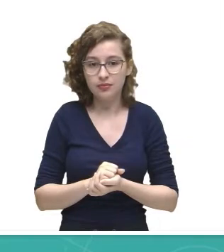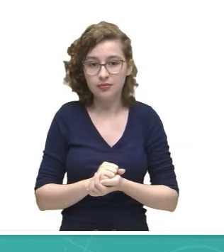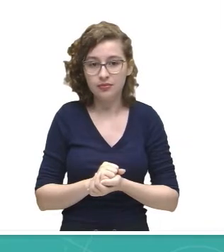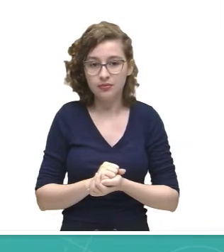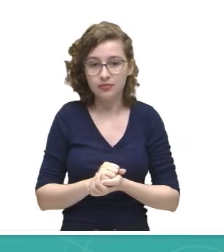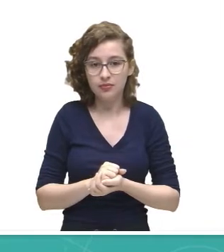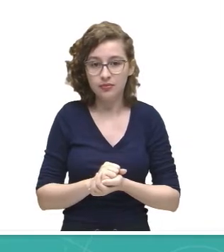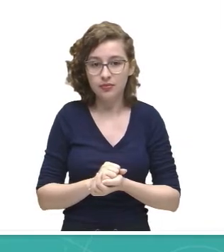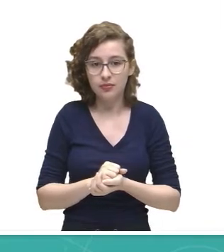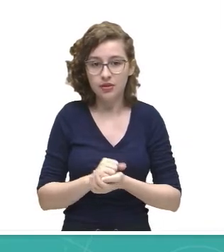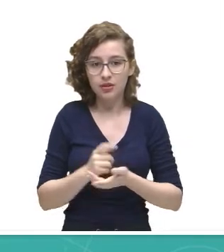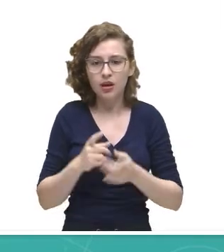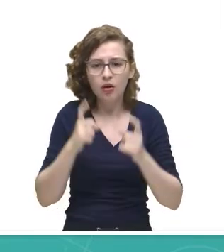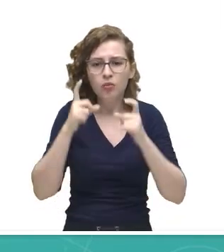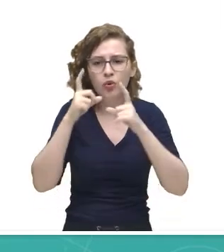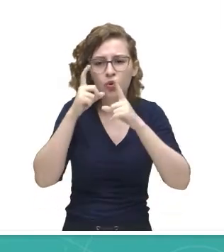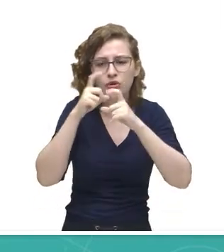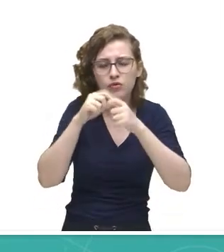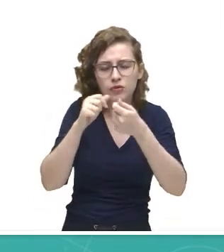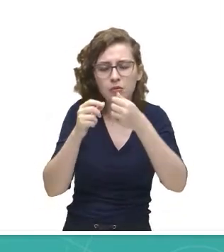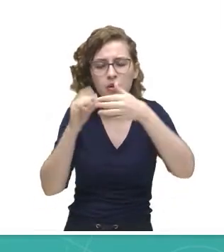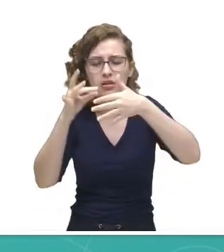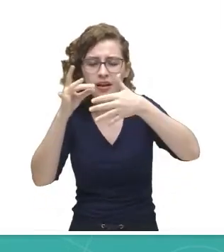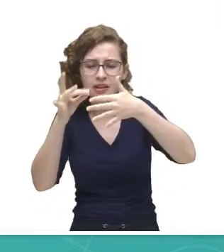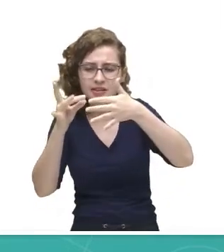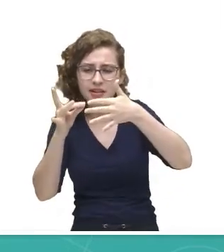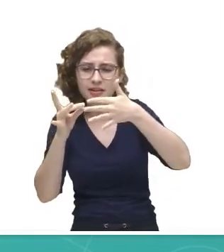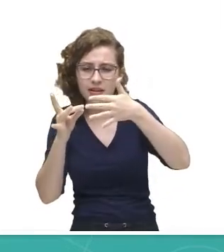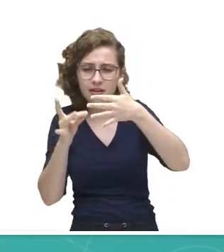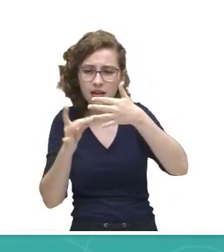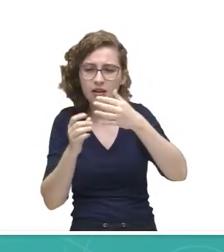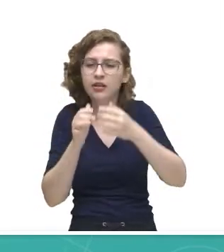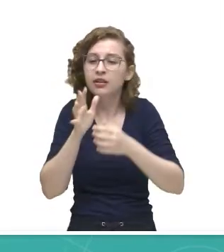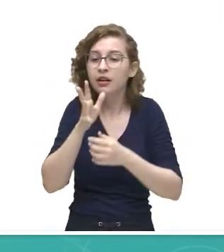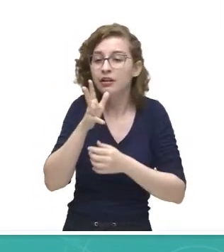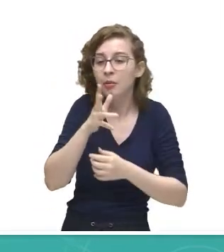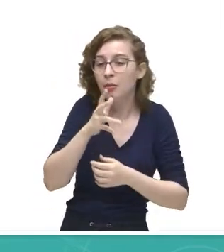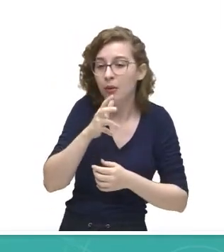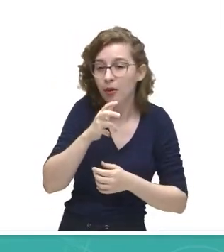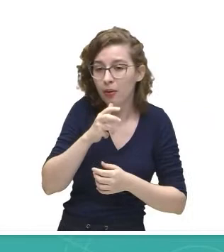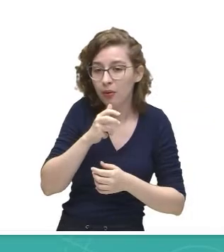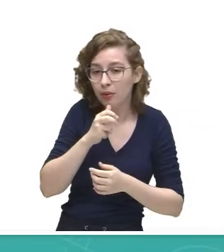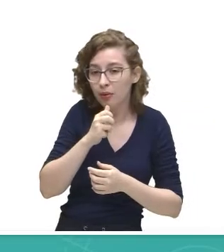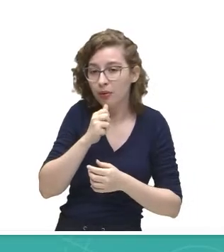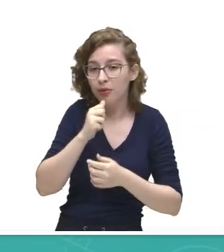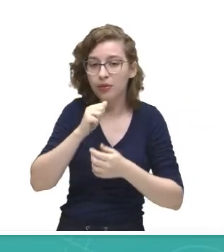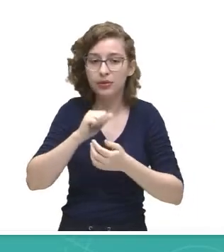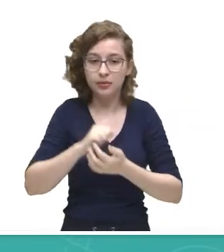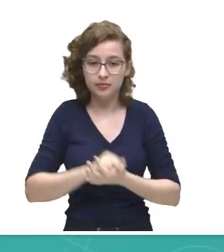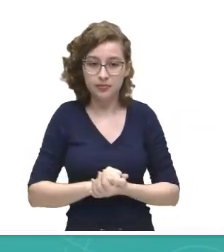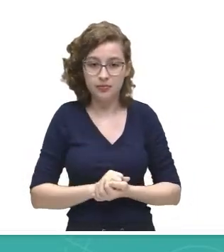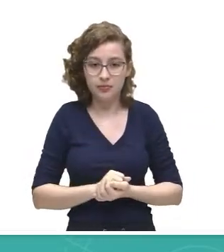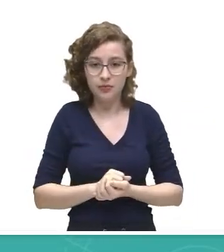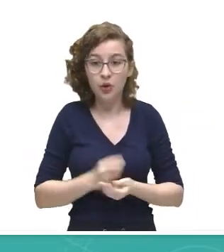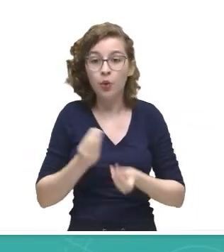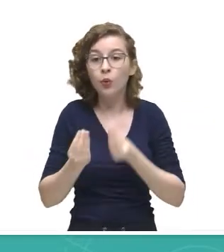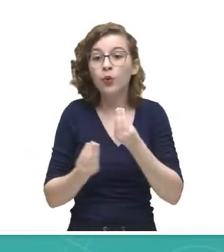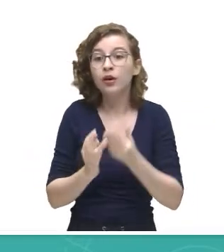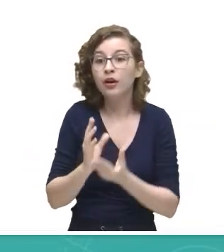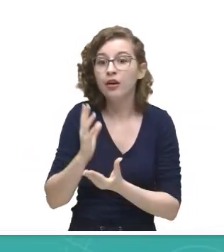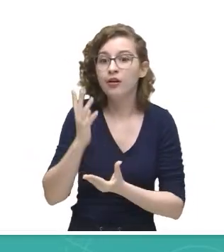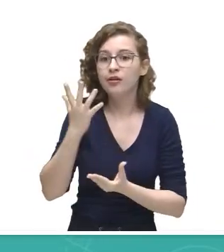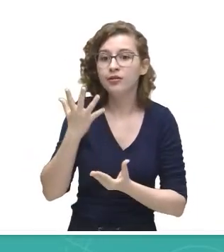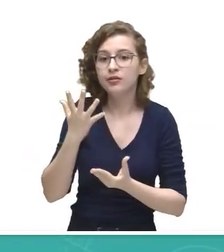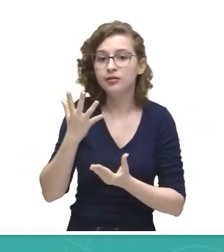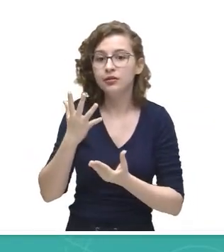E requer também ali um trabalho mais minucioso, um trabalho mais demorado. Então o que foi ocorrendo aí?